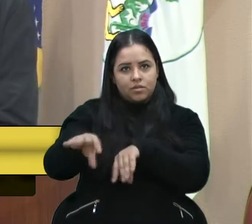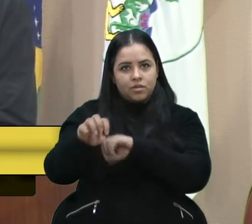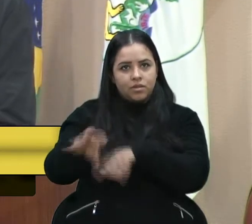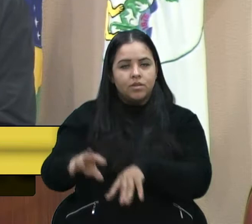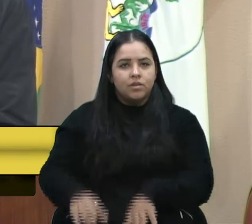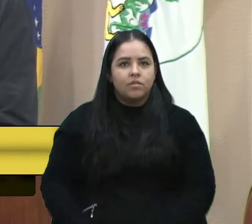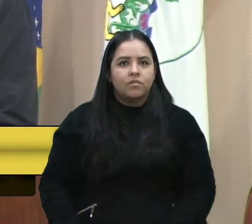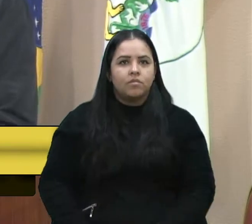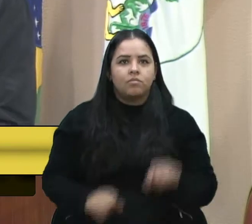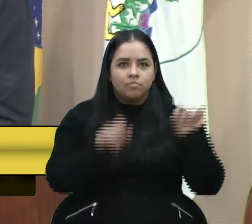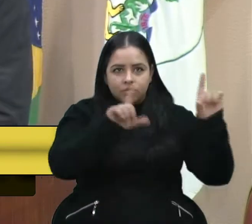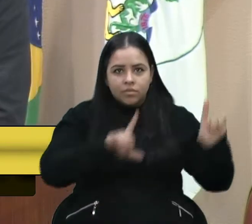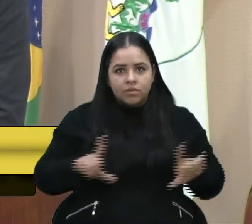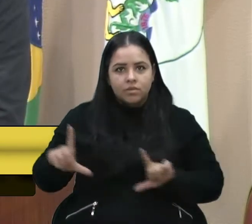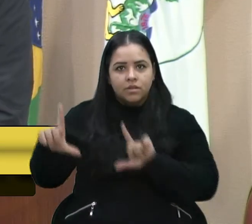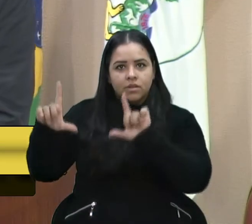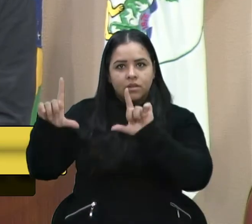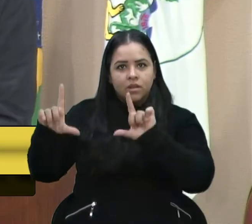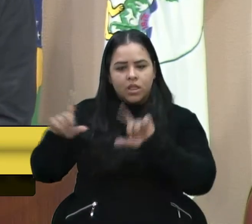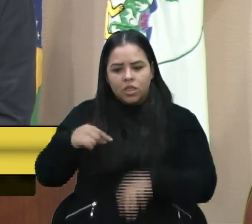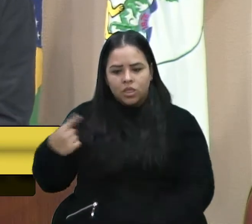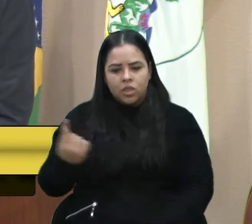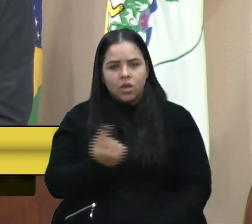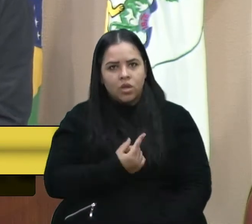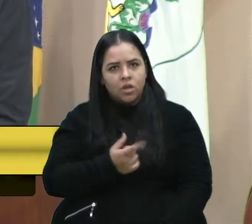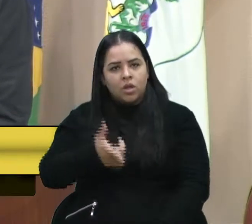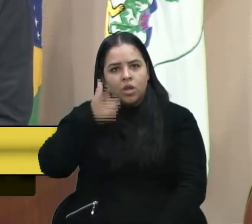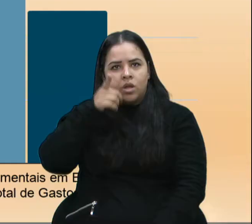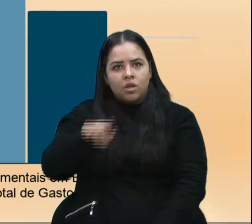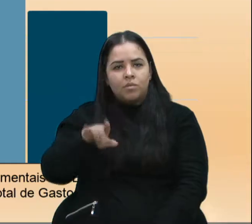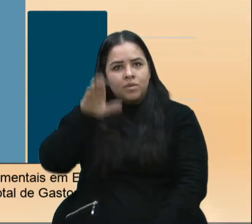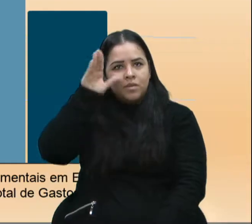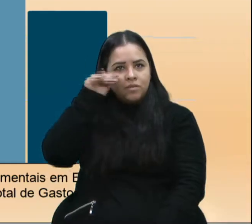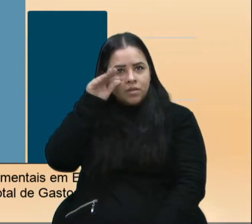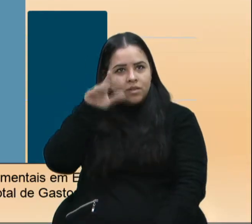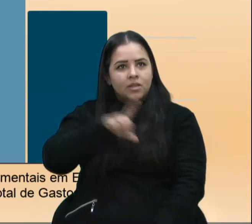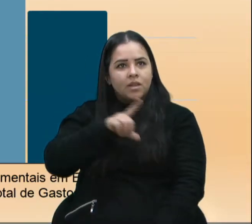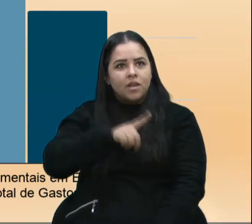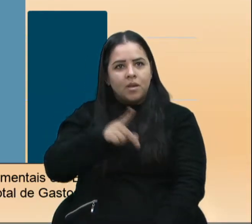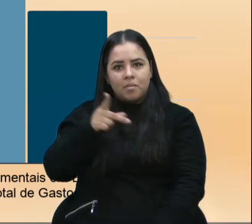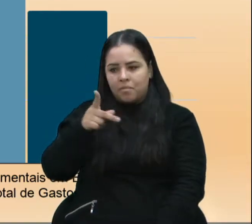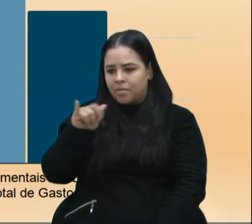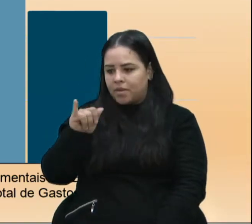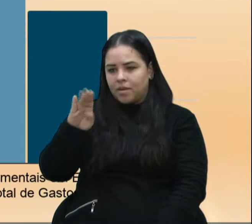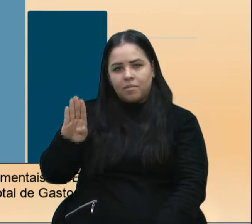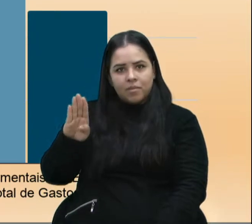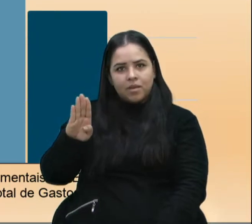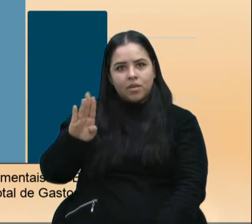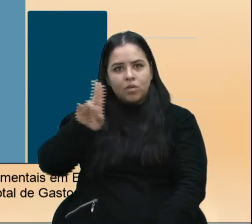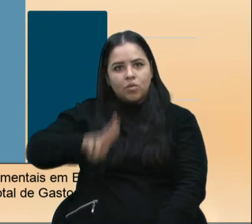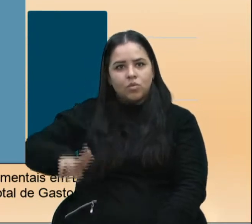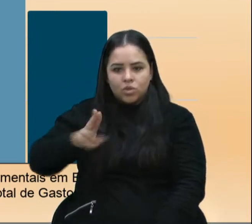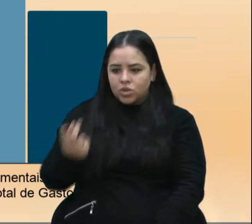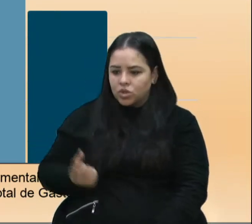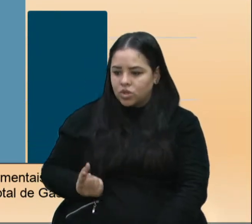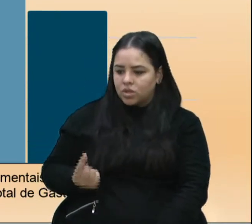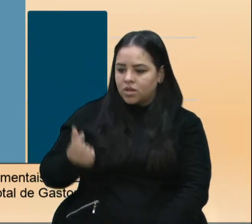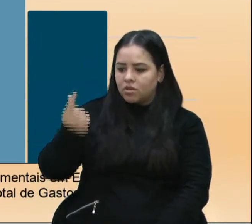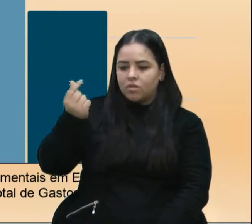gente consegue observar que a porcentagem do PIB gasta em educação no Brasil, por exemplo,